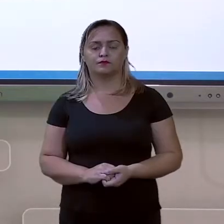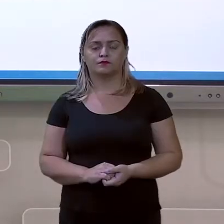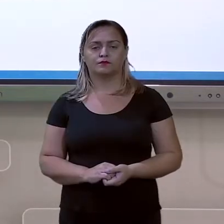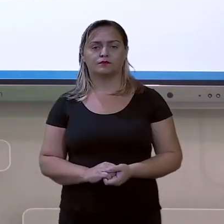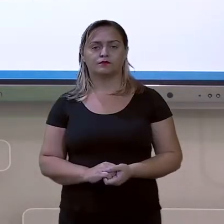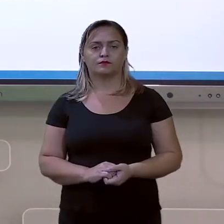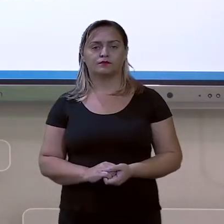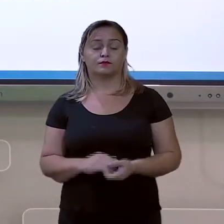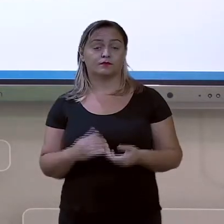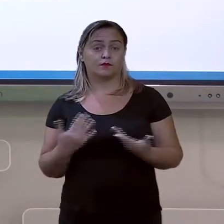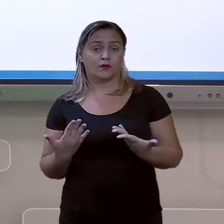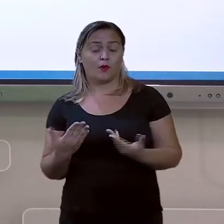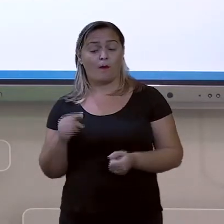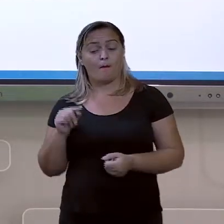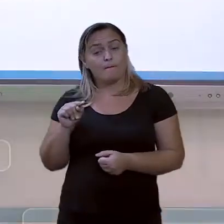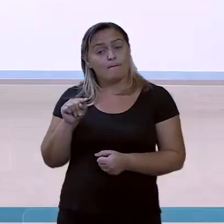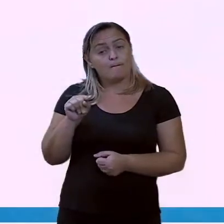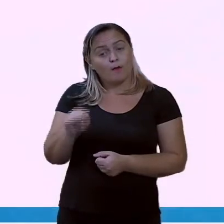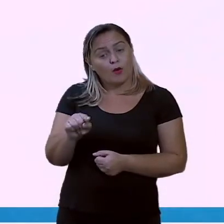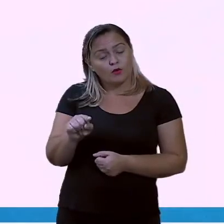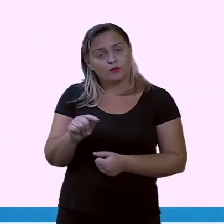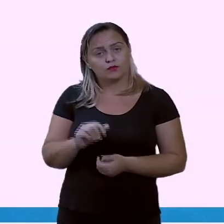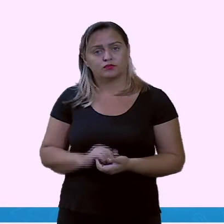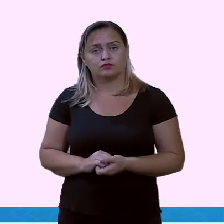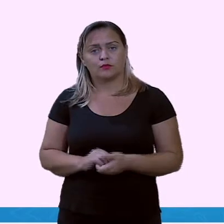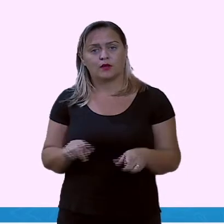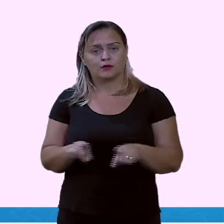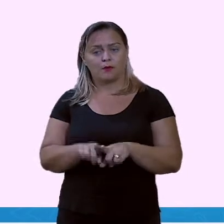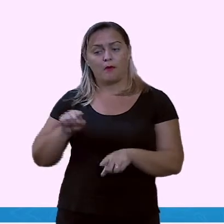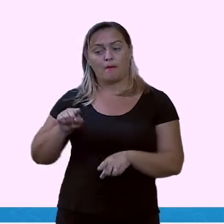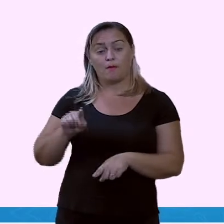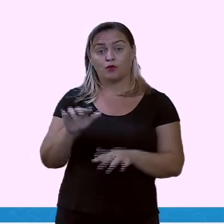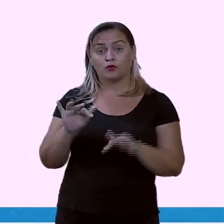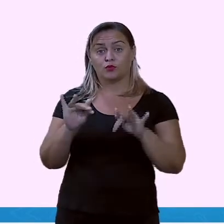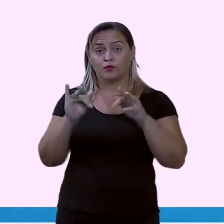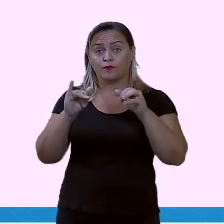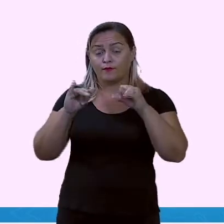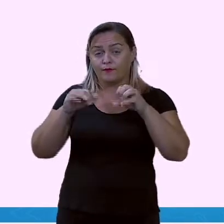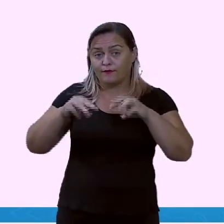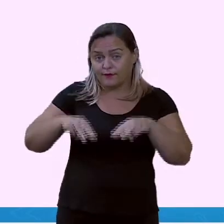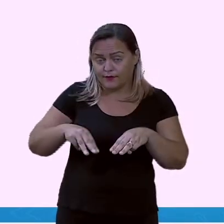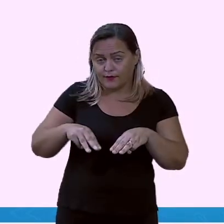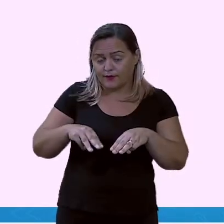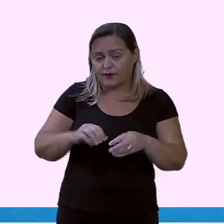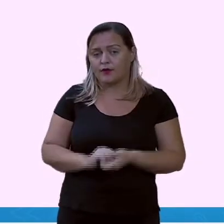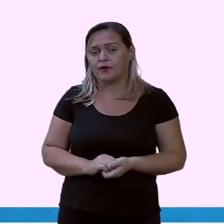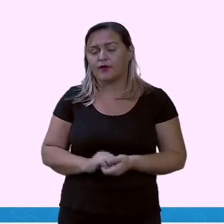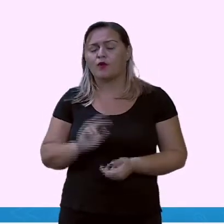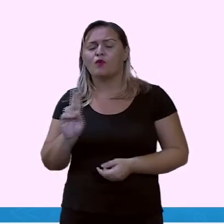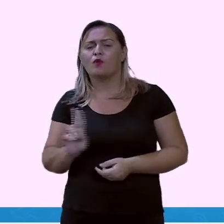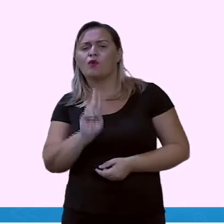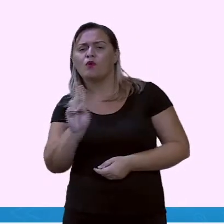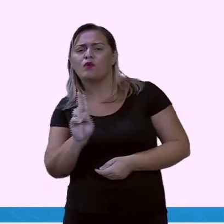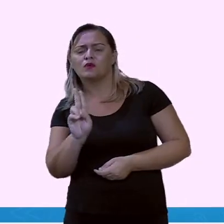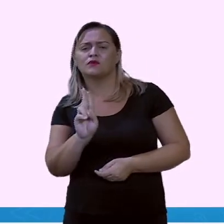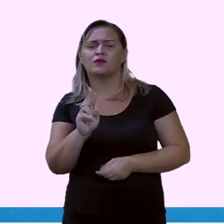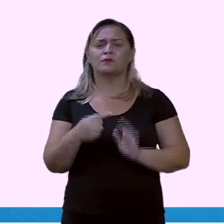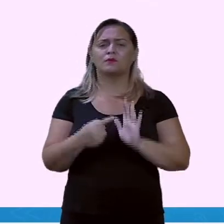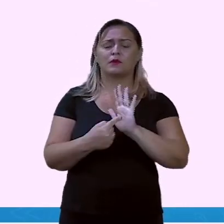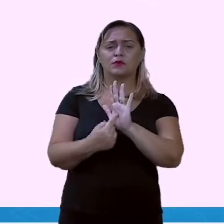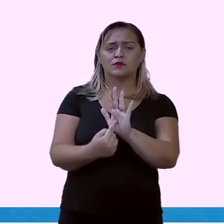O ponto ou ponto final é utilizado para terminar a ideia ou